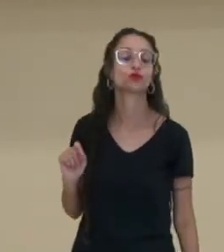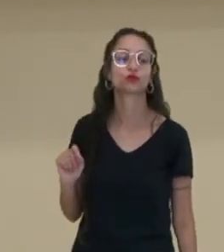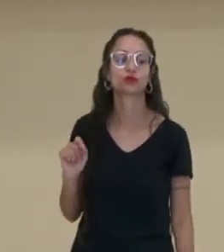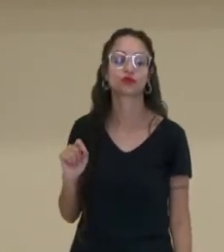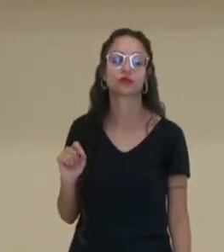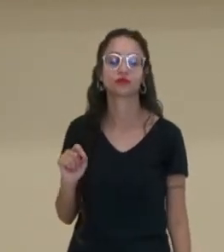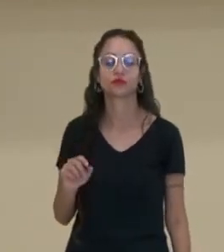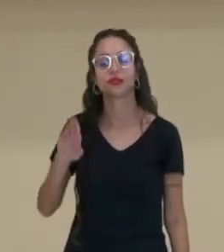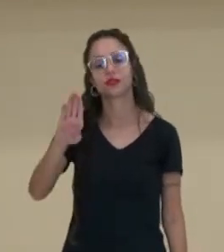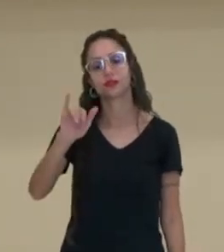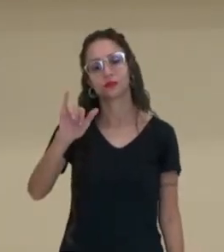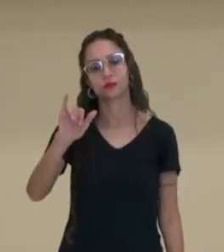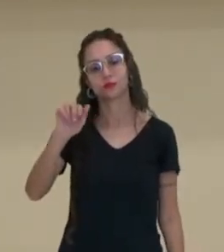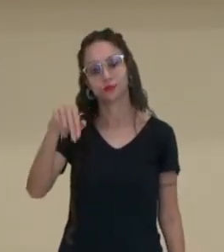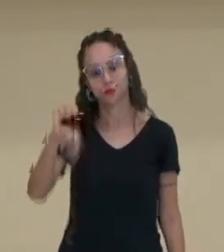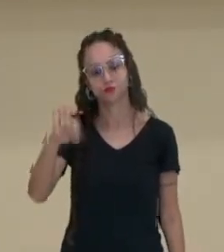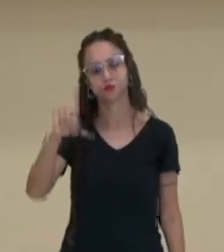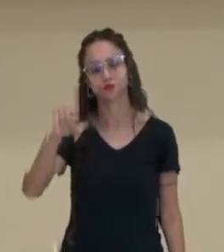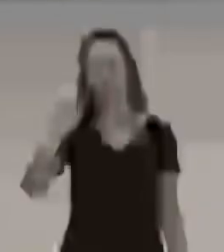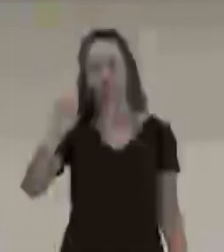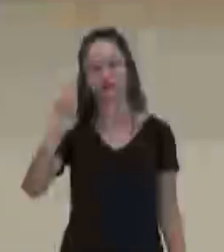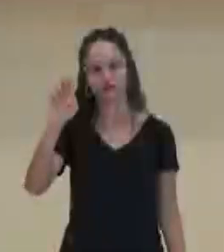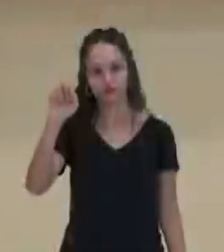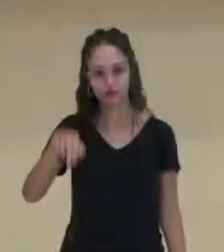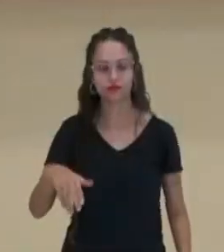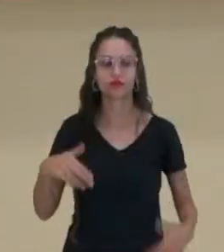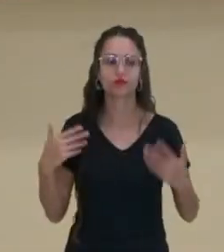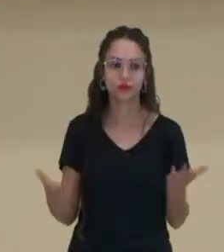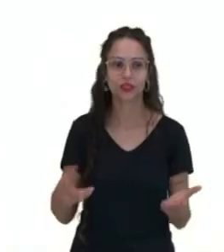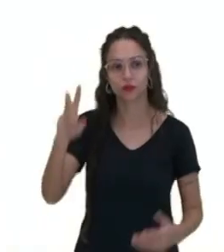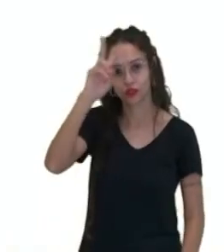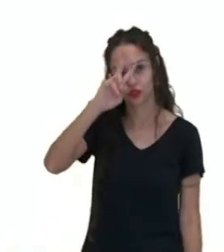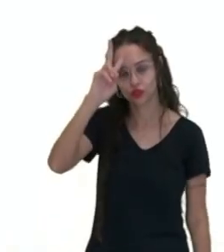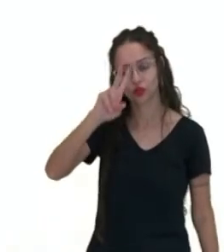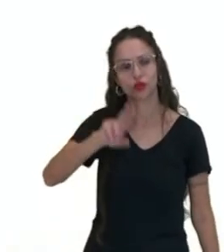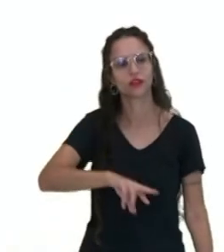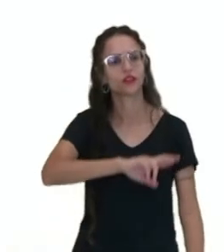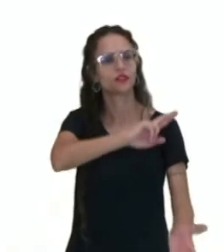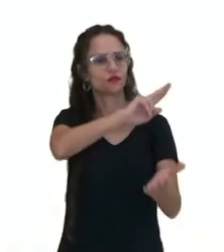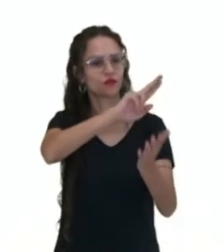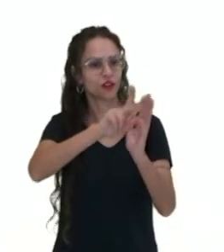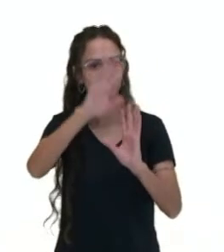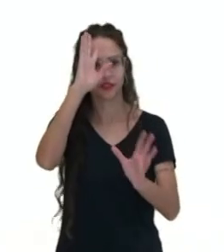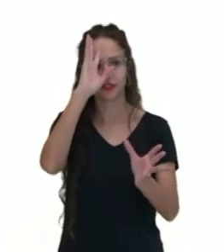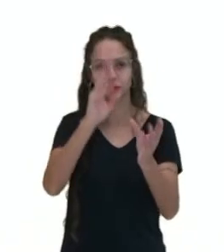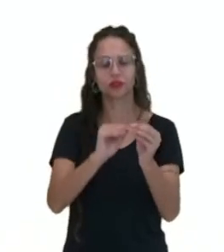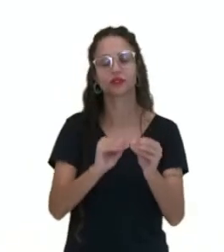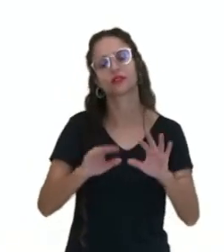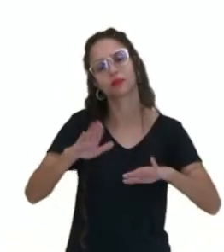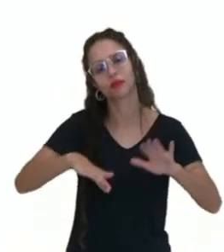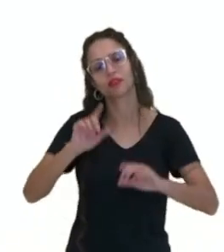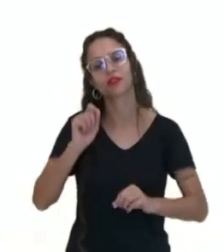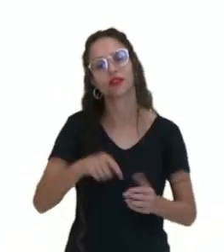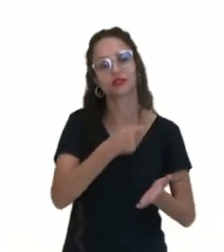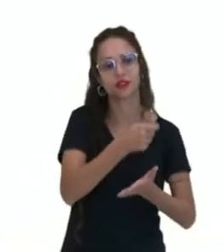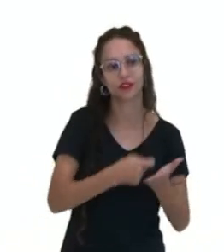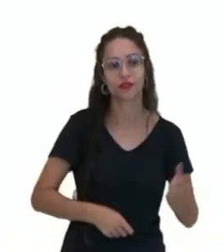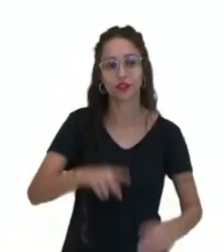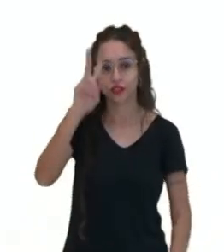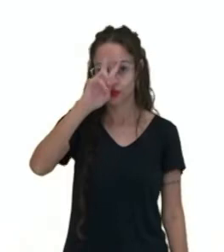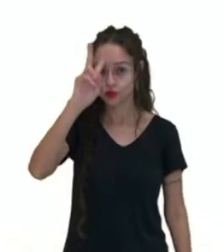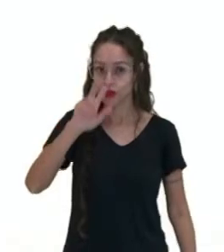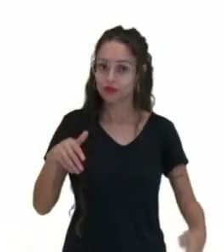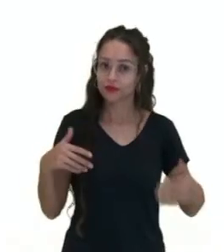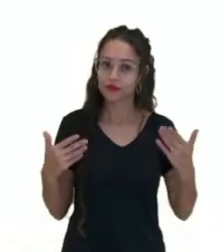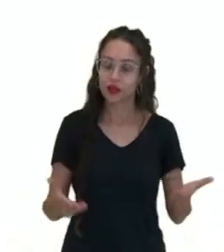Do terrorista Bin Laden. Então, a história pode ter várias interpretações dependendo de quem escreve o acontecimento. A história,